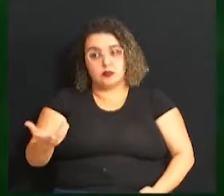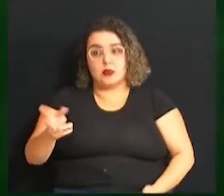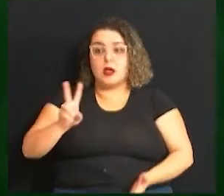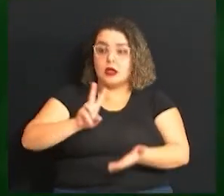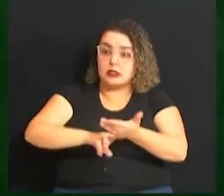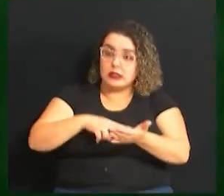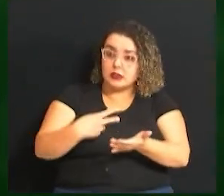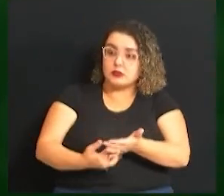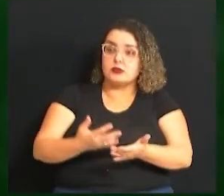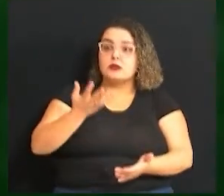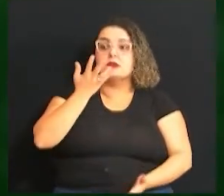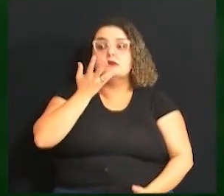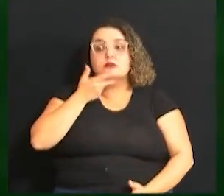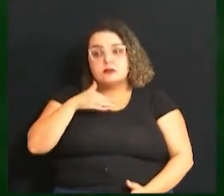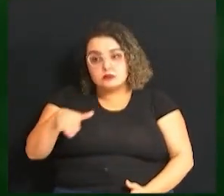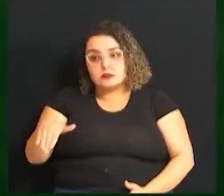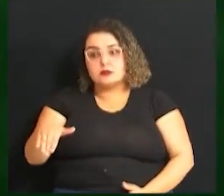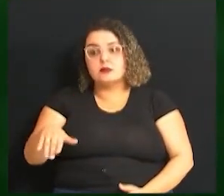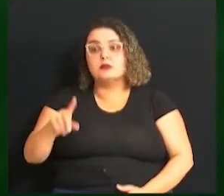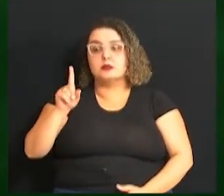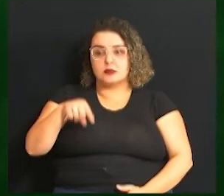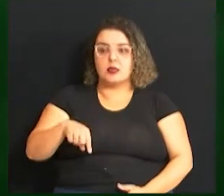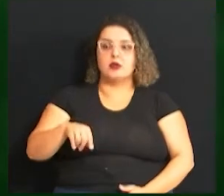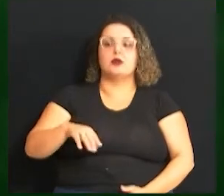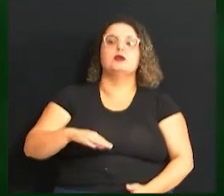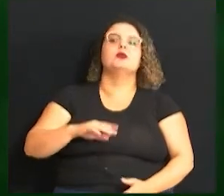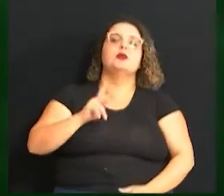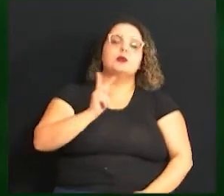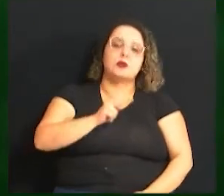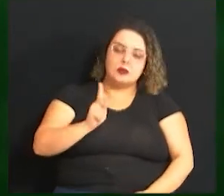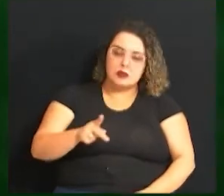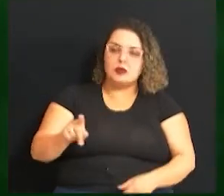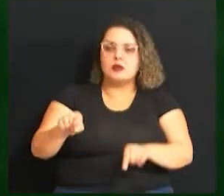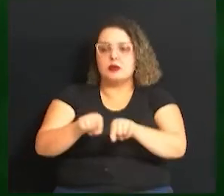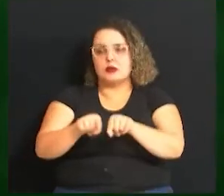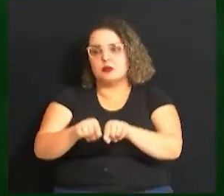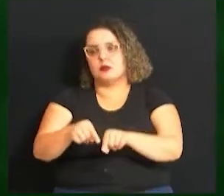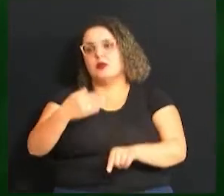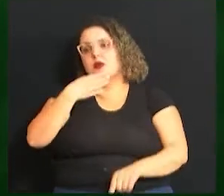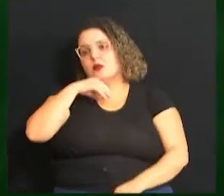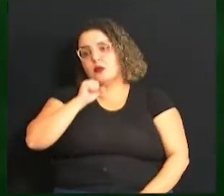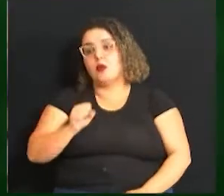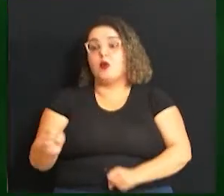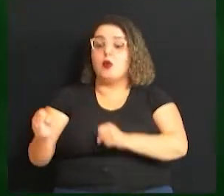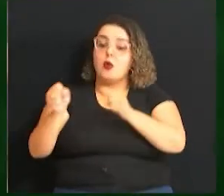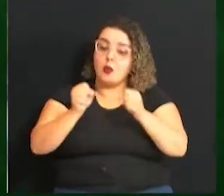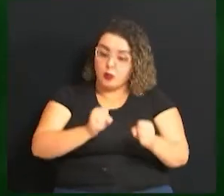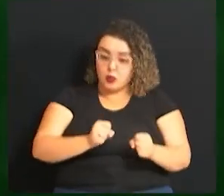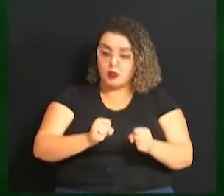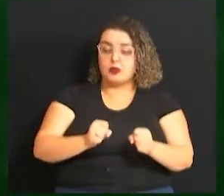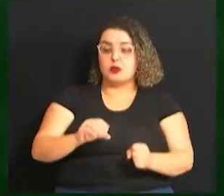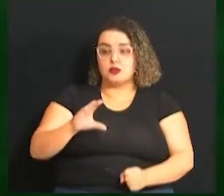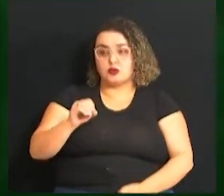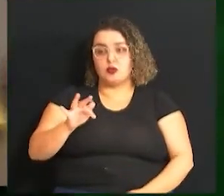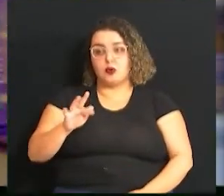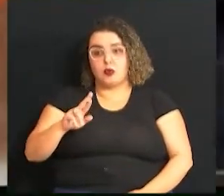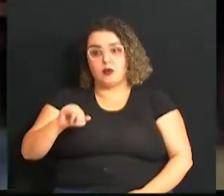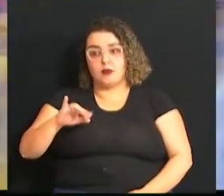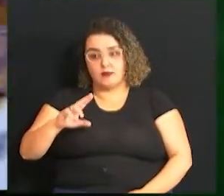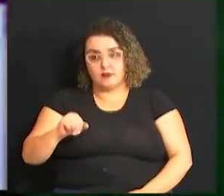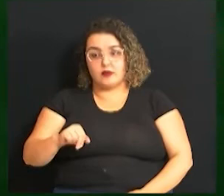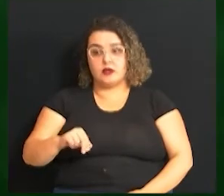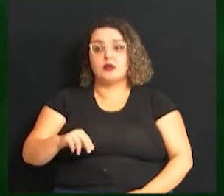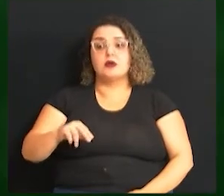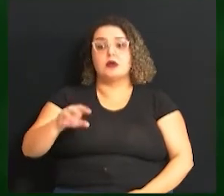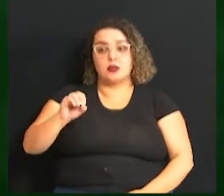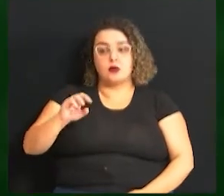e traduzindo para a criança, e estando ali, tanto o professor quanto os pais. Por isso que o método Poderoso Cofrinho tem feito tanto sucesso,